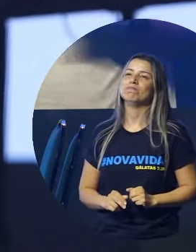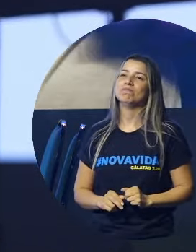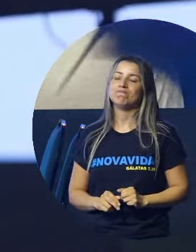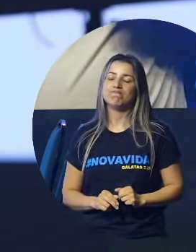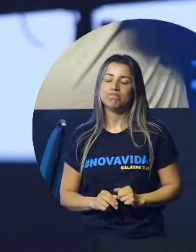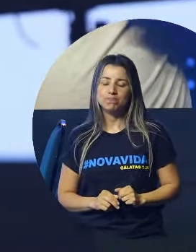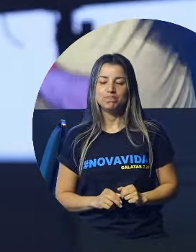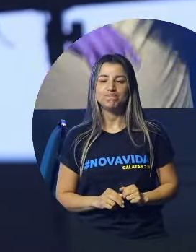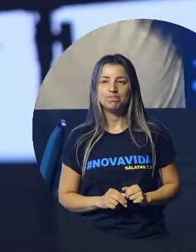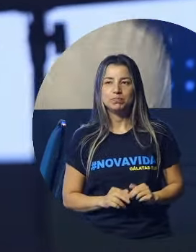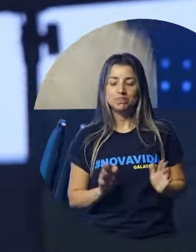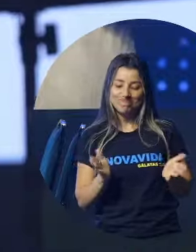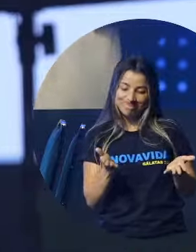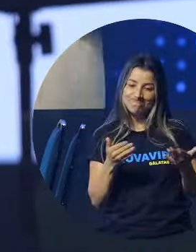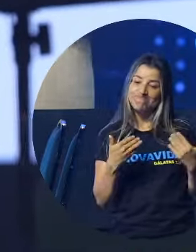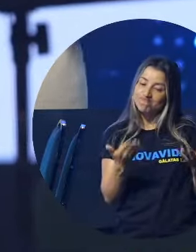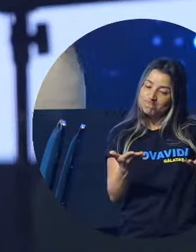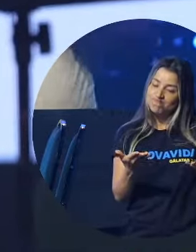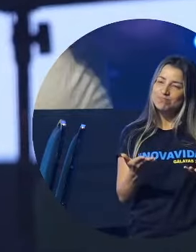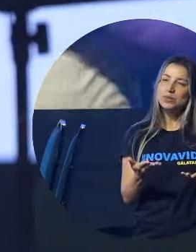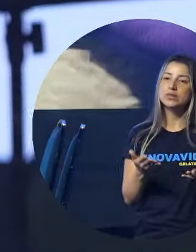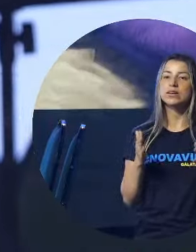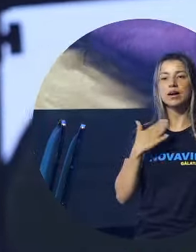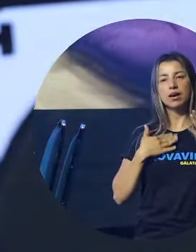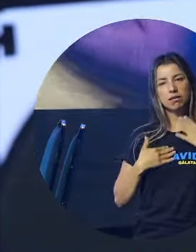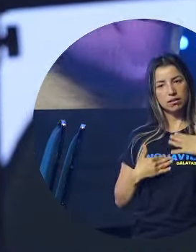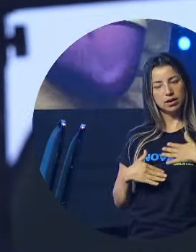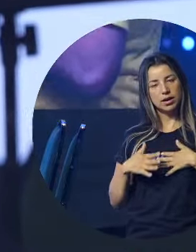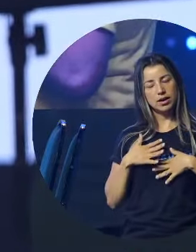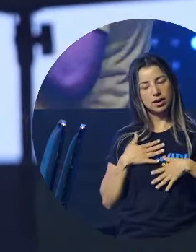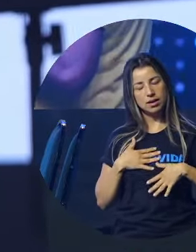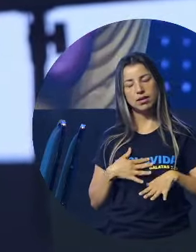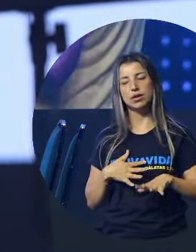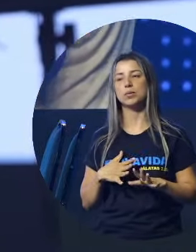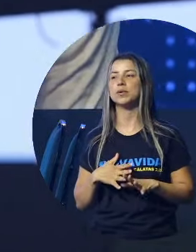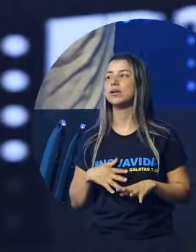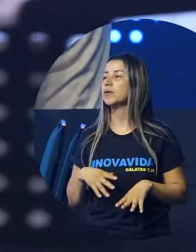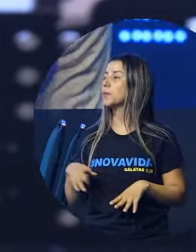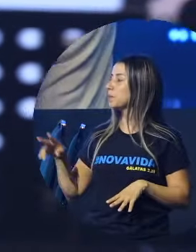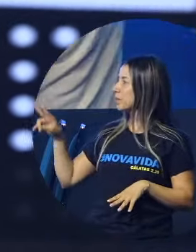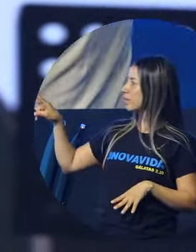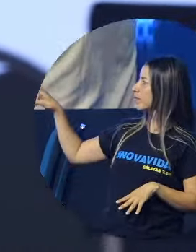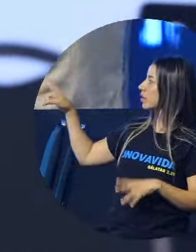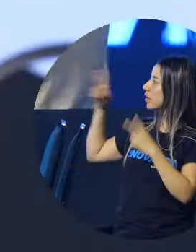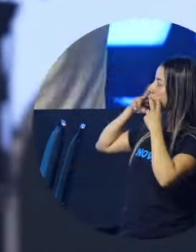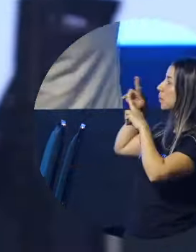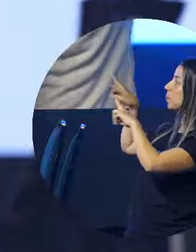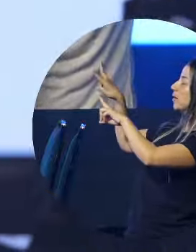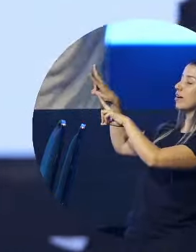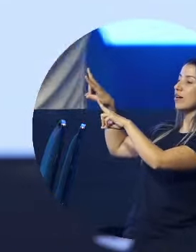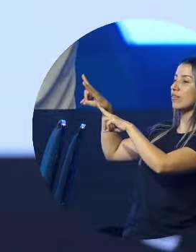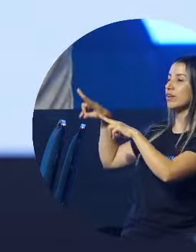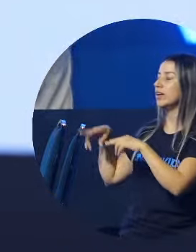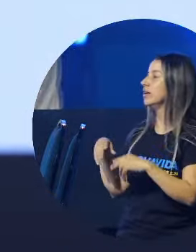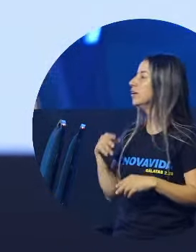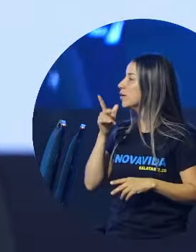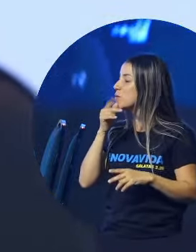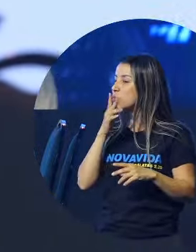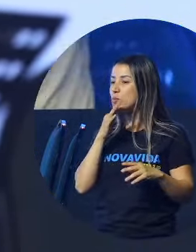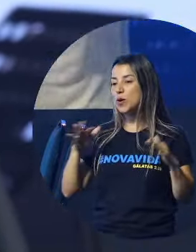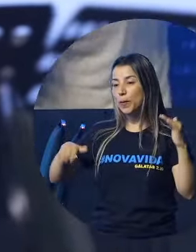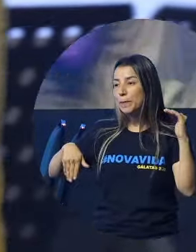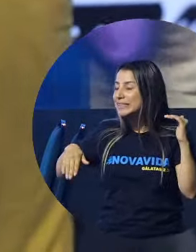É isso aí. Sossega aí. Temos a imagem da piscina, traz para nós essa bênção, esse